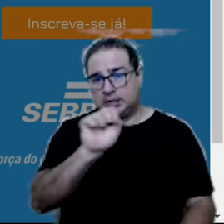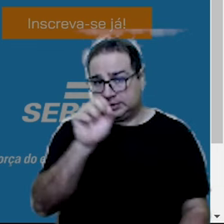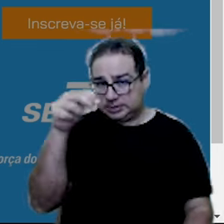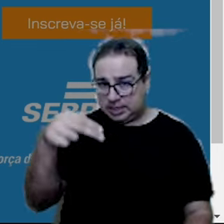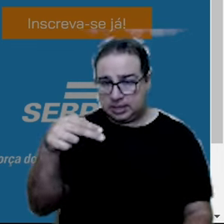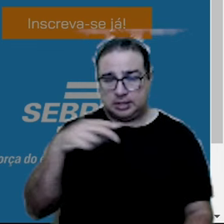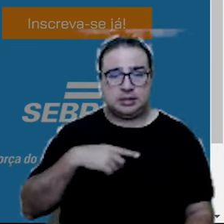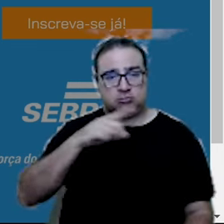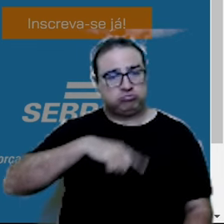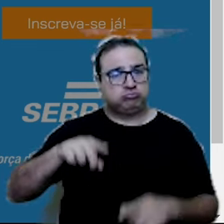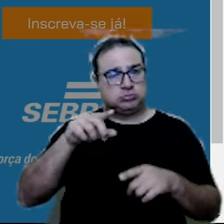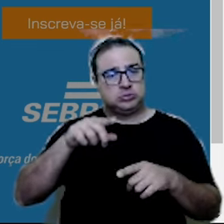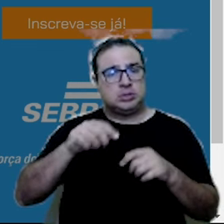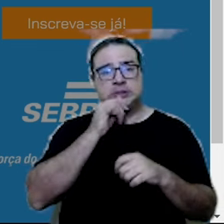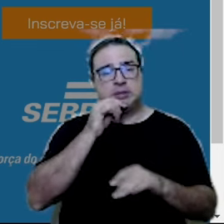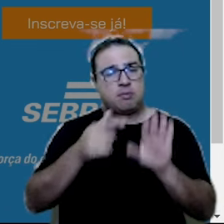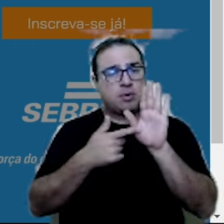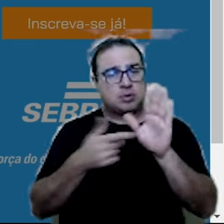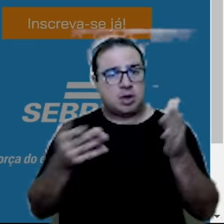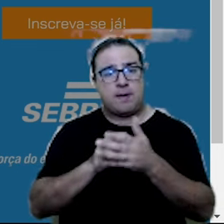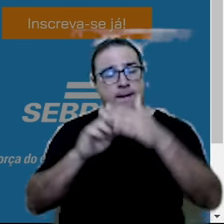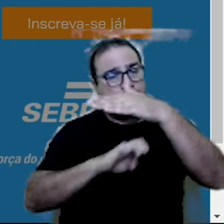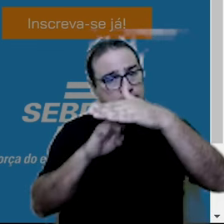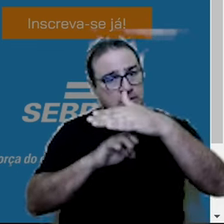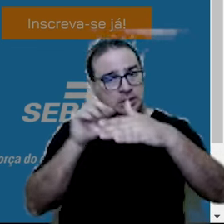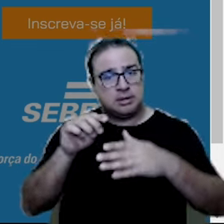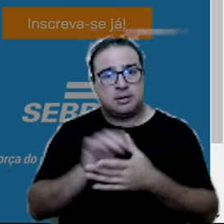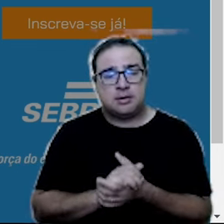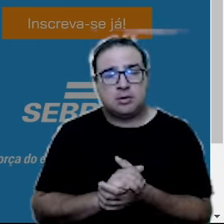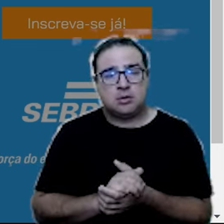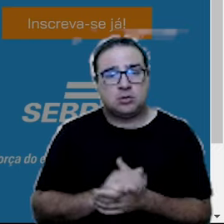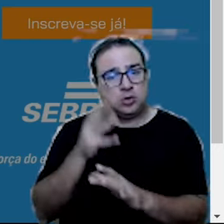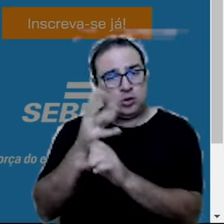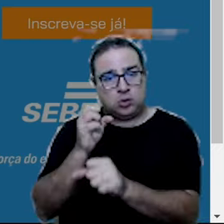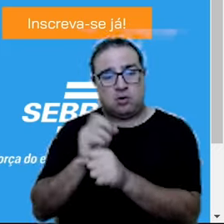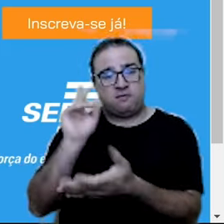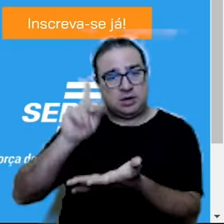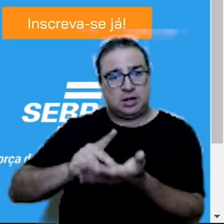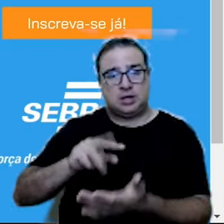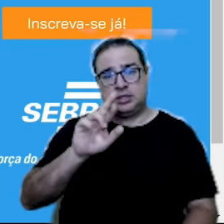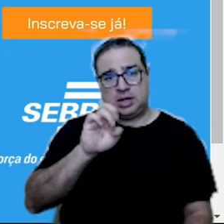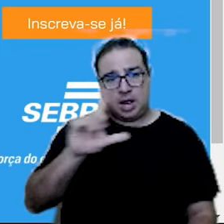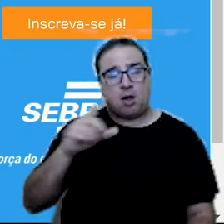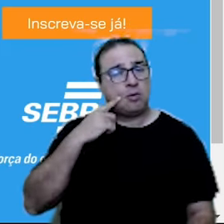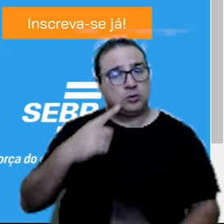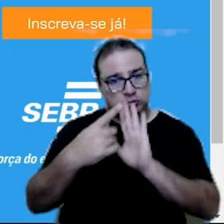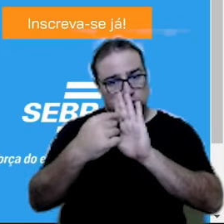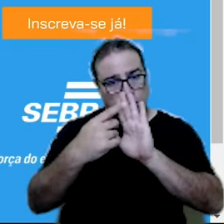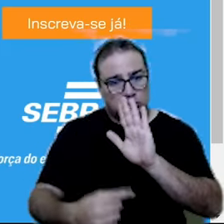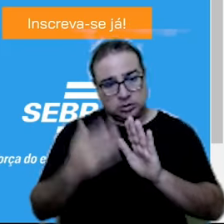Simples Nacional né no nossos nos nossos exemplos agora essa empresa vai ser de lucro real então eu venho